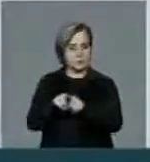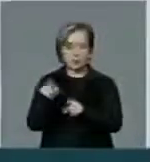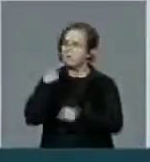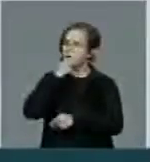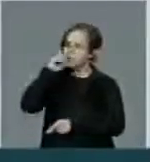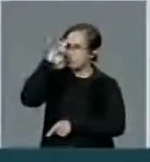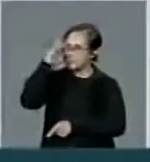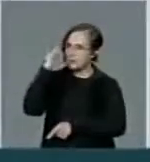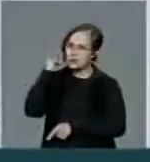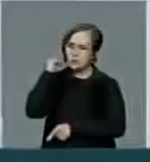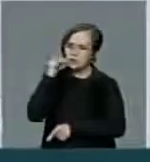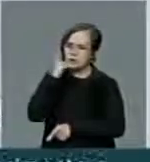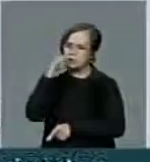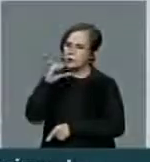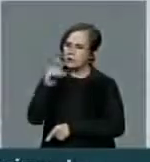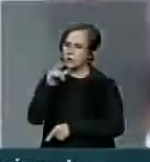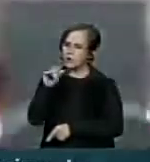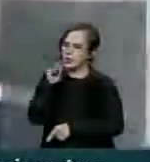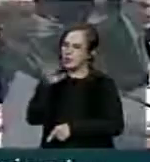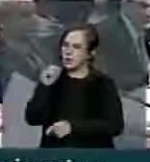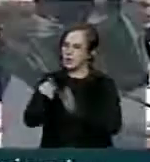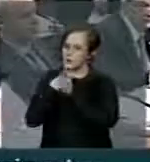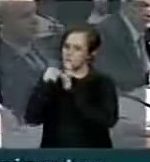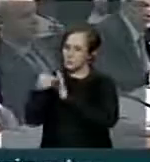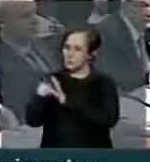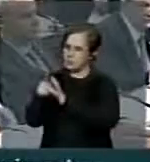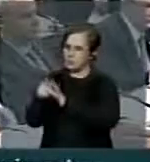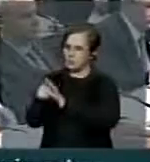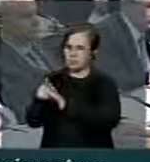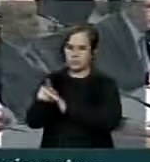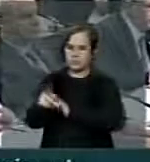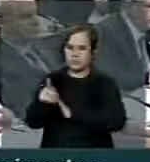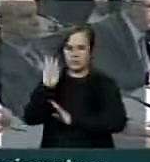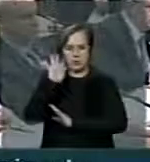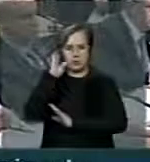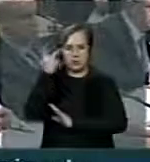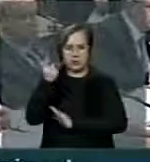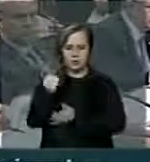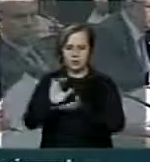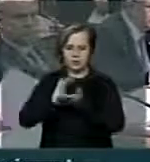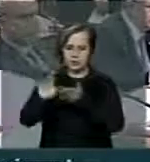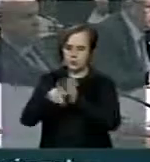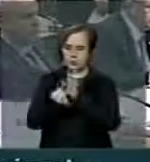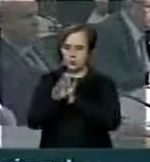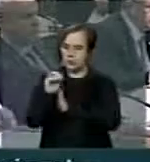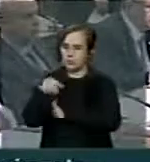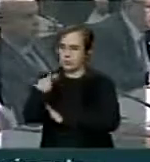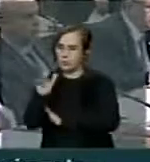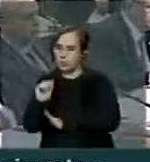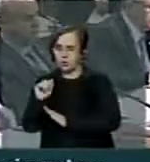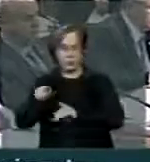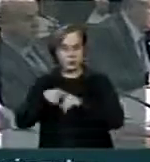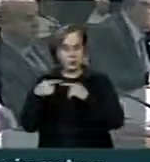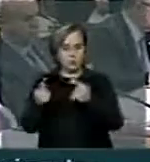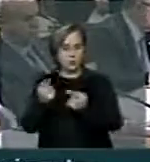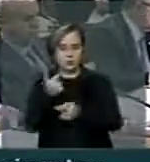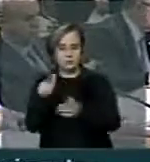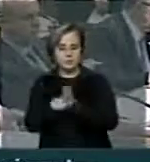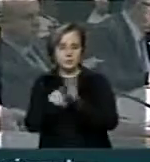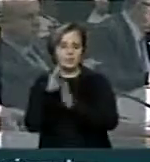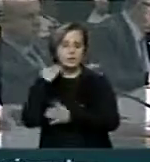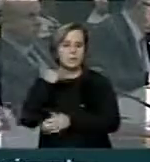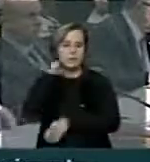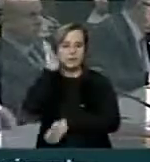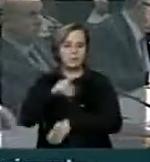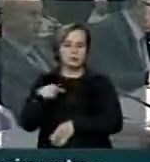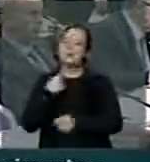sabe, deputado Colato, que o próprio Fundo Amazônia, na sua origem, determina financiamento para as ONGs. Só que esse financiamento vai via Banco do Brasil. Acabamos de fazer